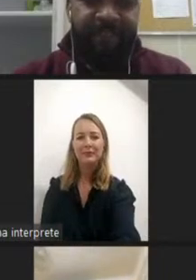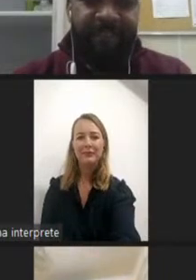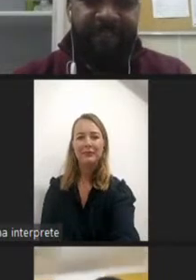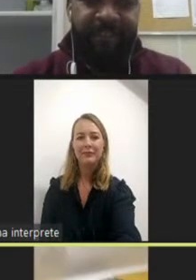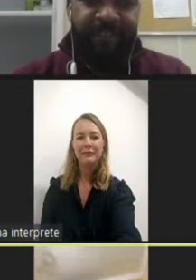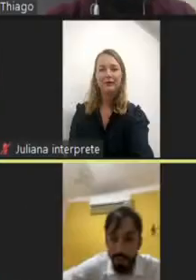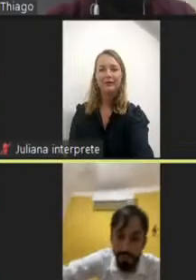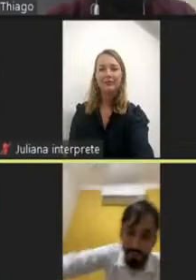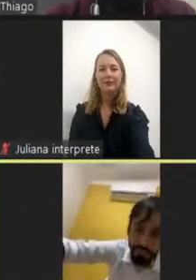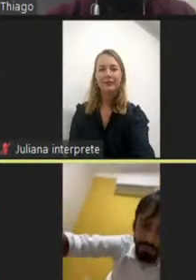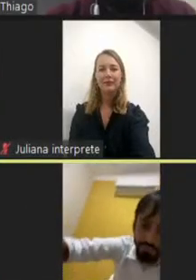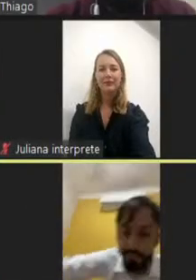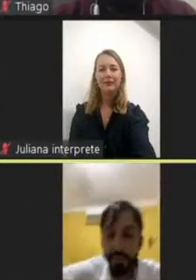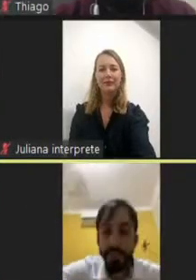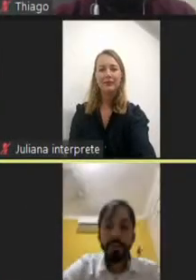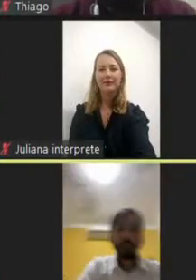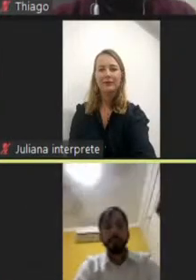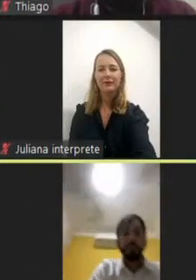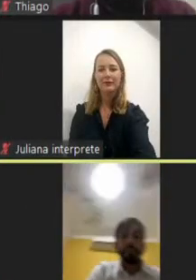Boa noite.